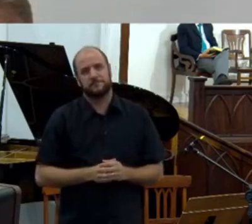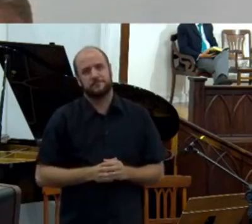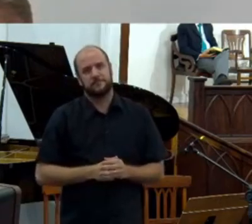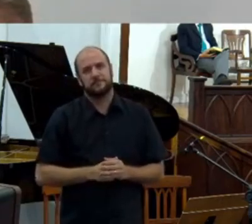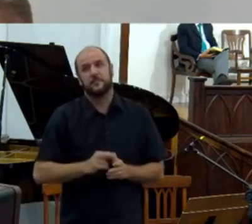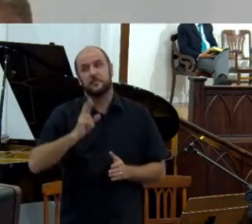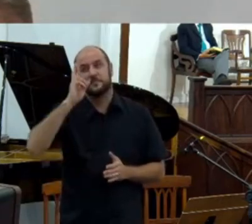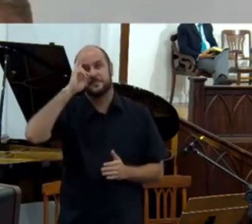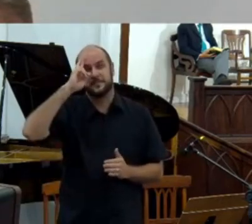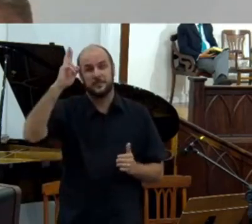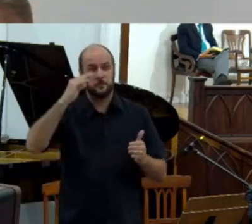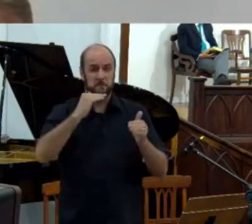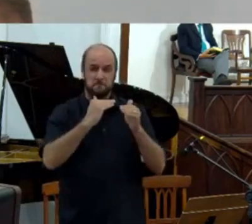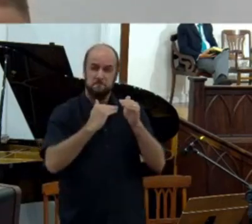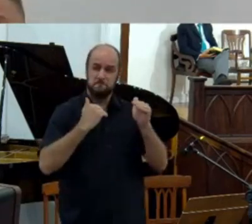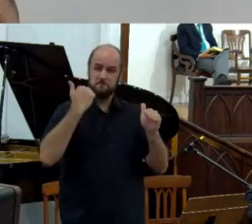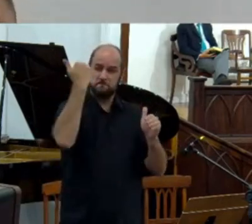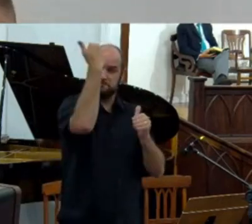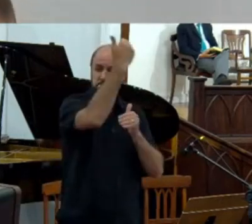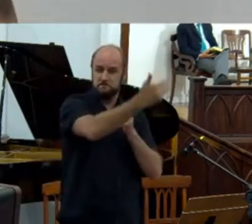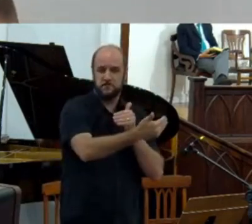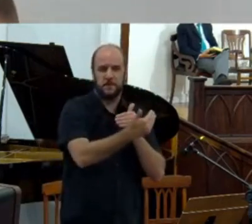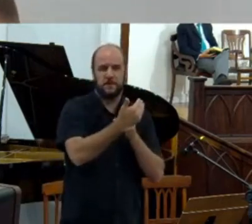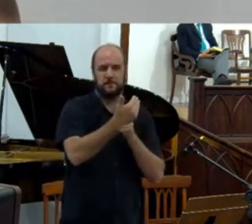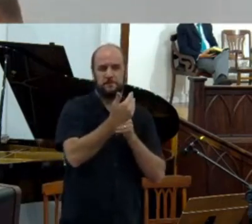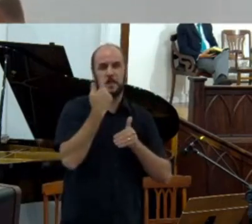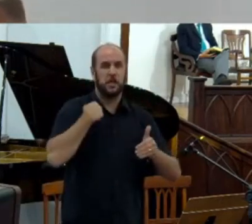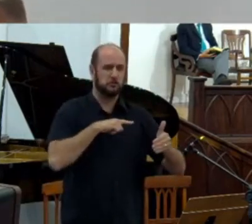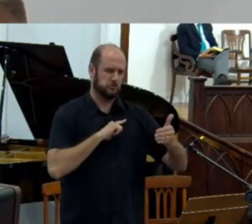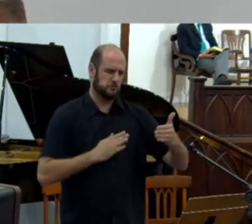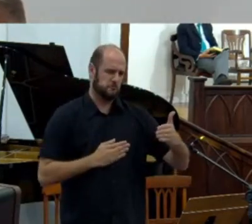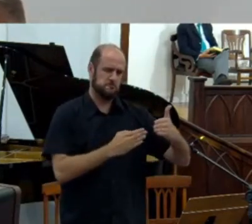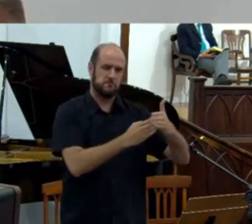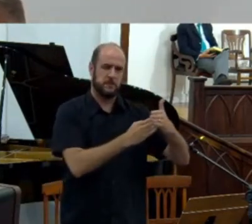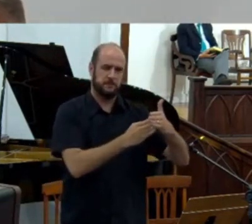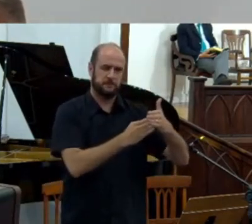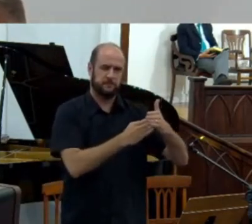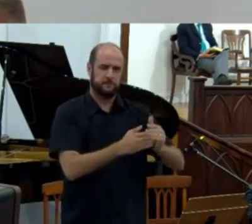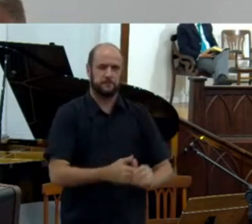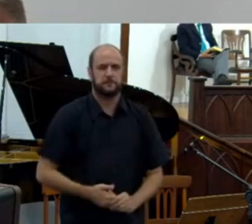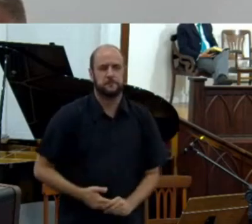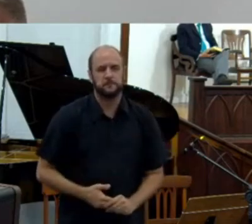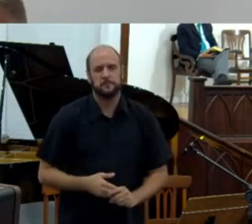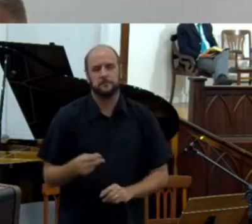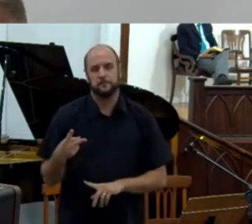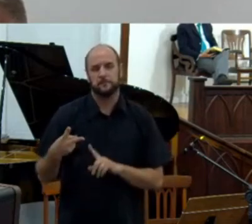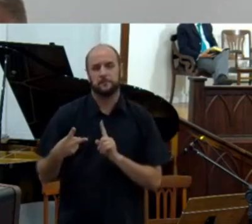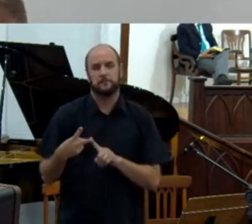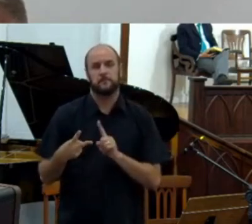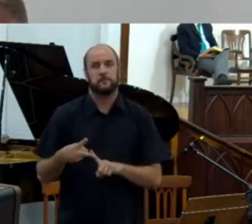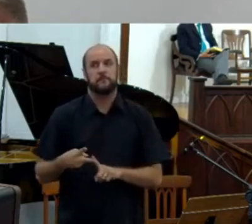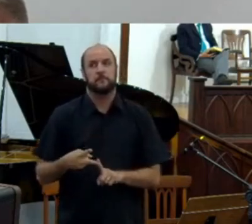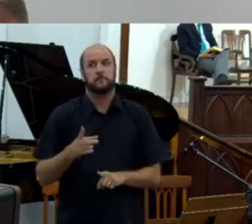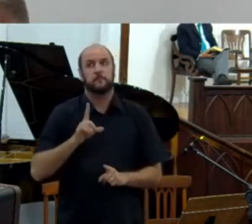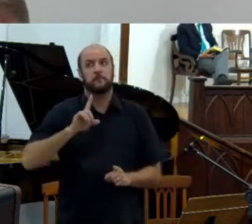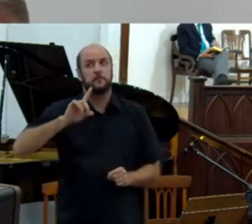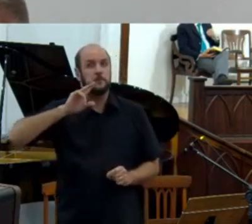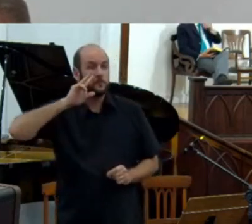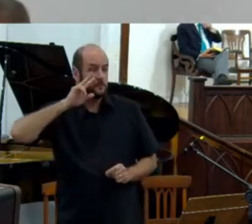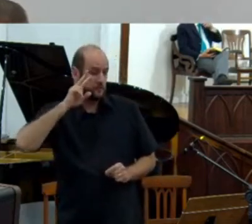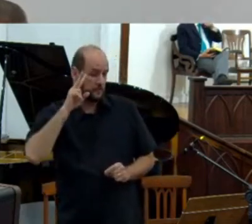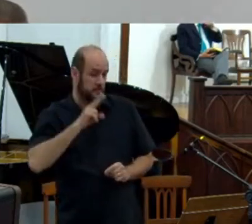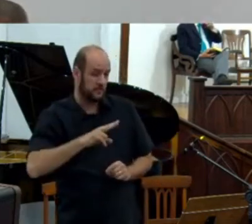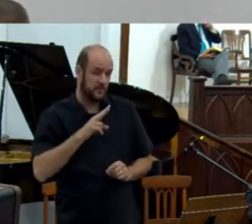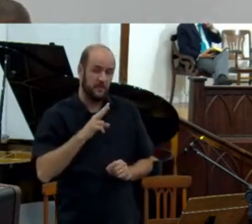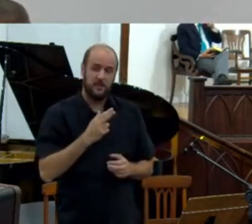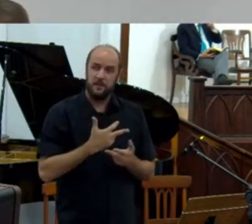vai além daquilo que os nossos olhos podem ver. Em segundo lugar, o Senhor enxerga